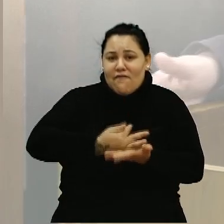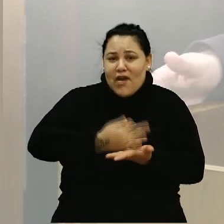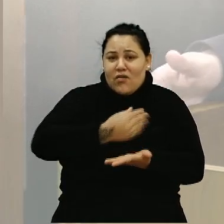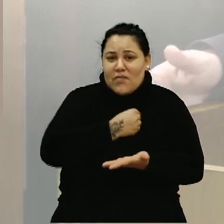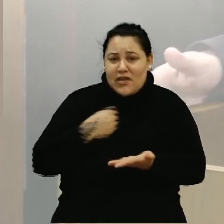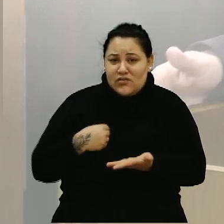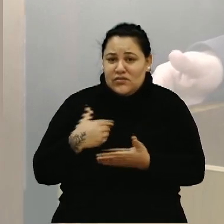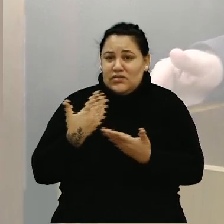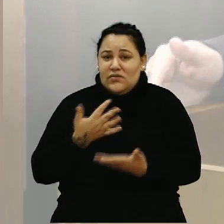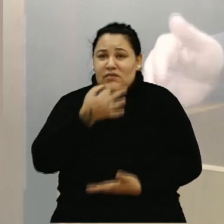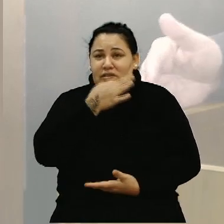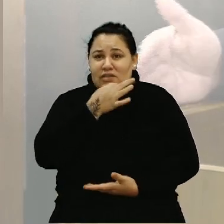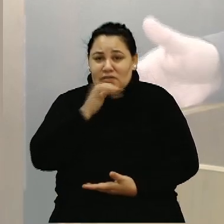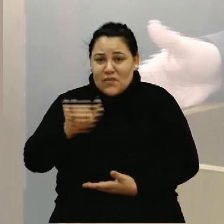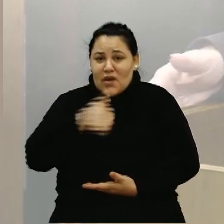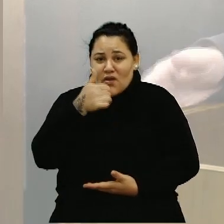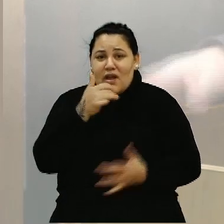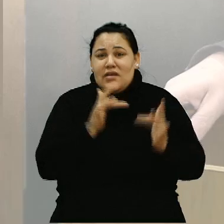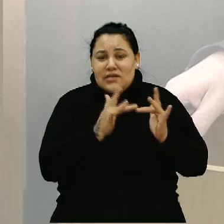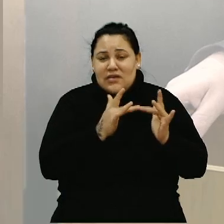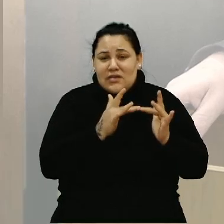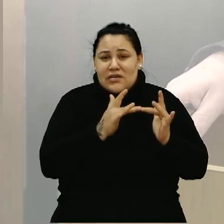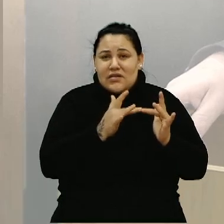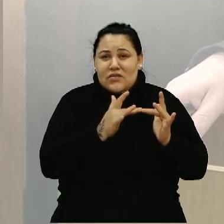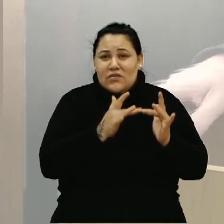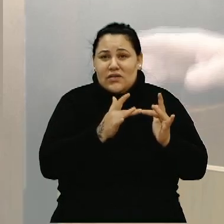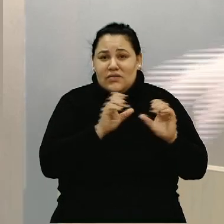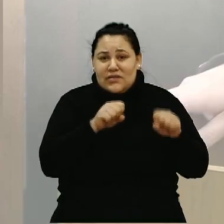Caxias tem que melhorar bastante na saúde. Agora, dizer que não está tendo diálogo,